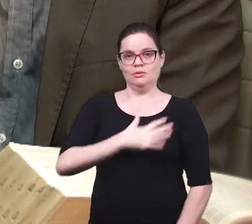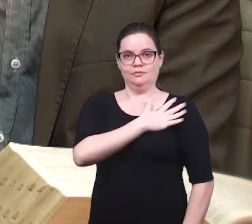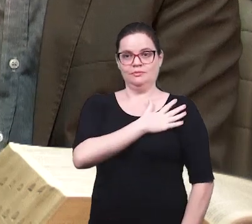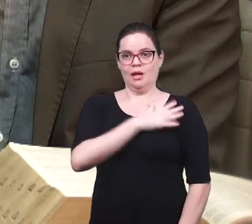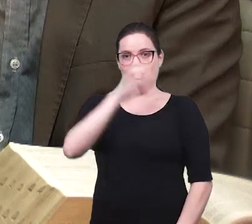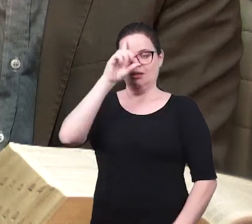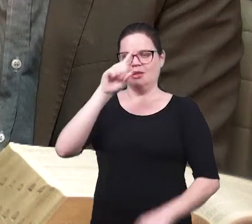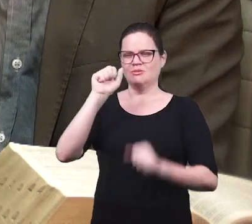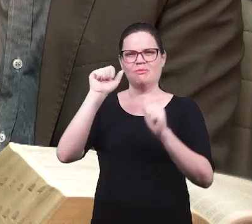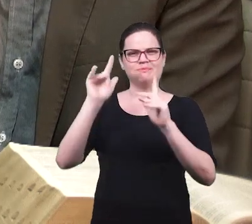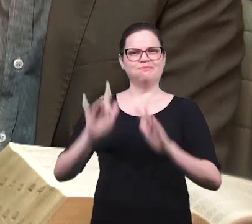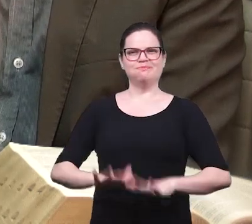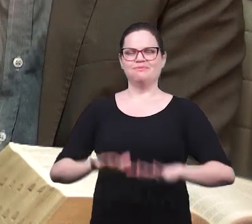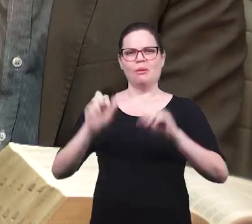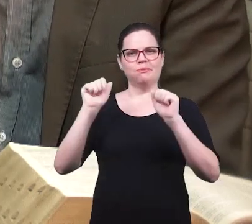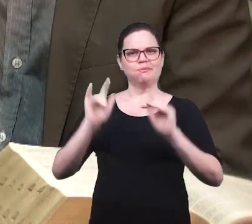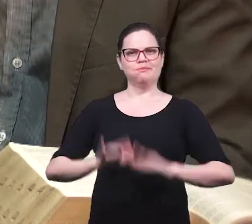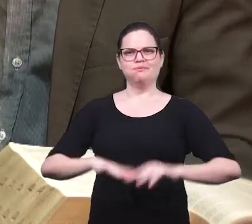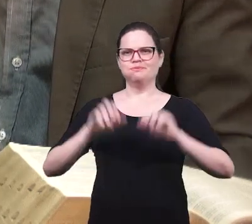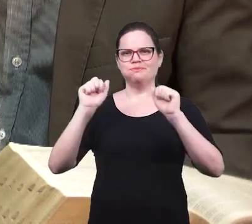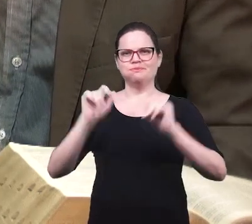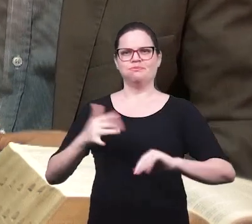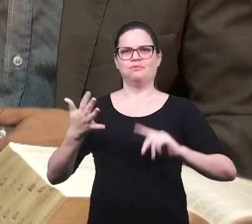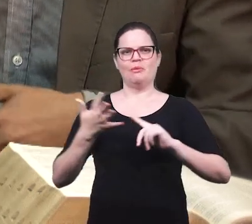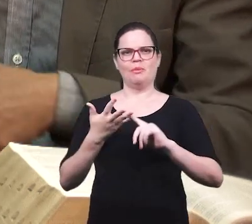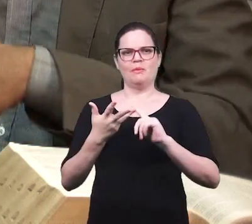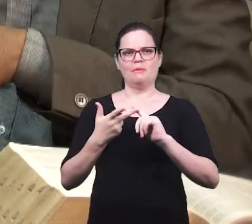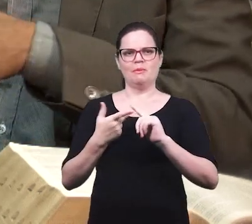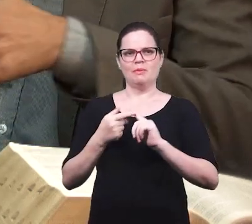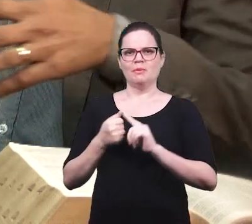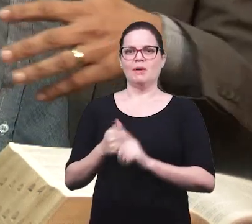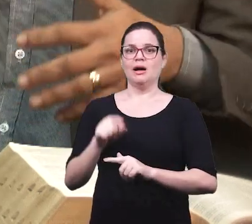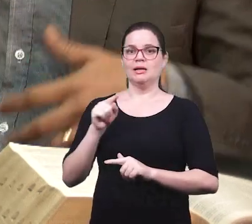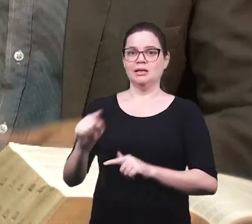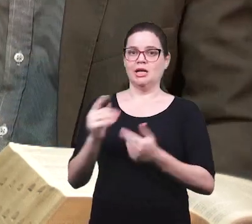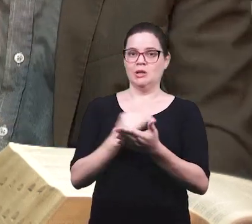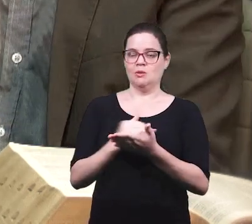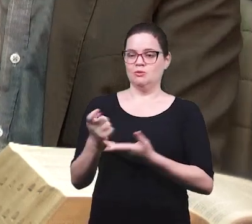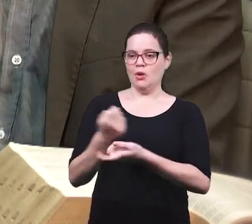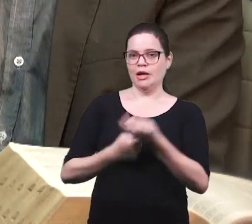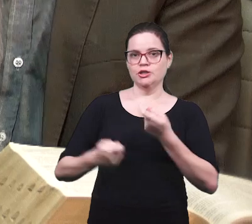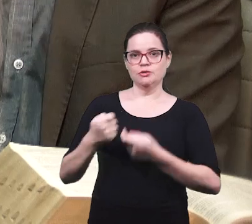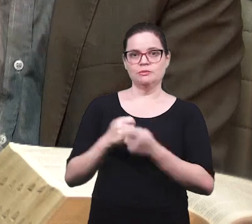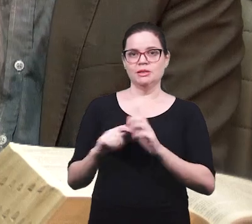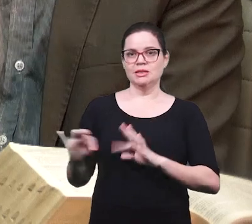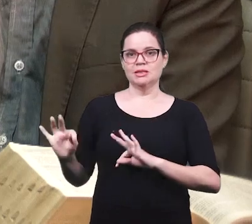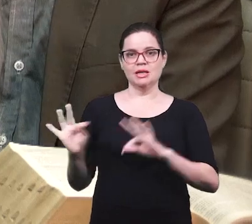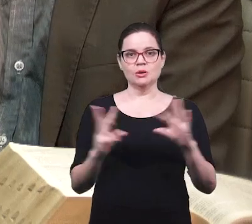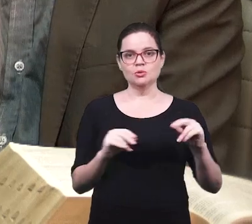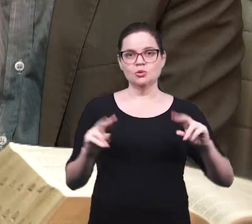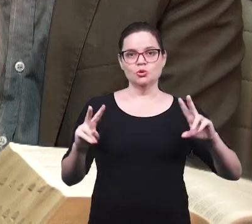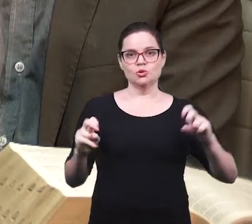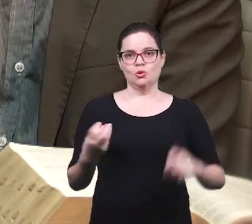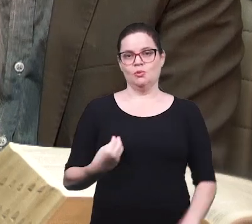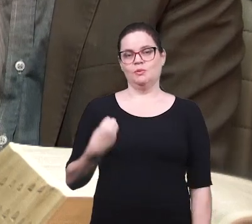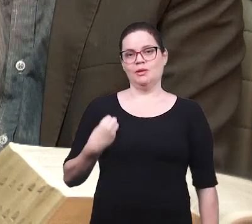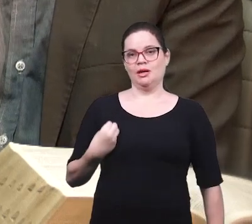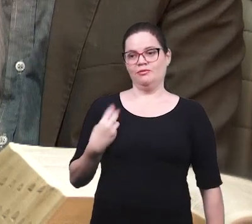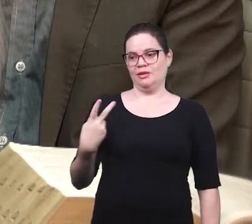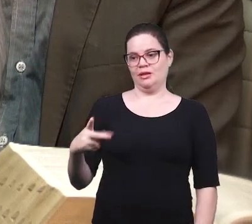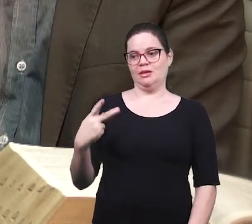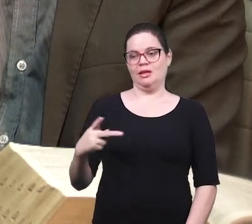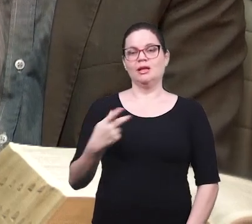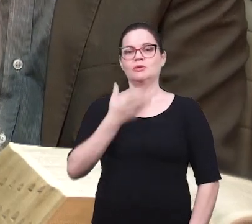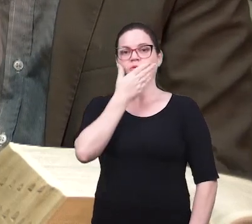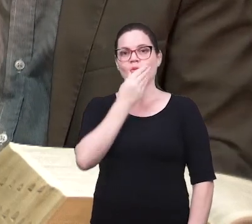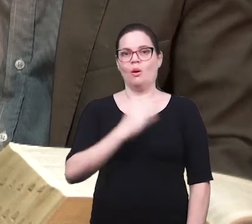de José naquele lugar que ele começou a administrar todos os bens ali do eunuco,